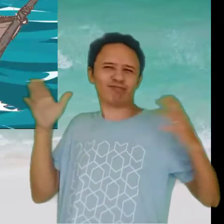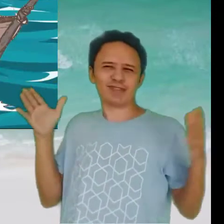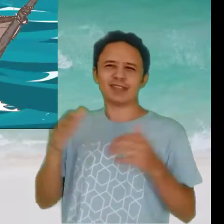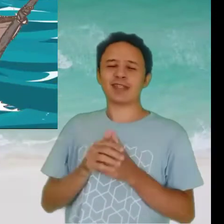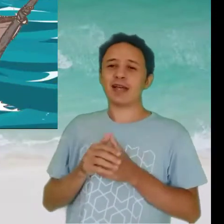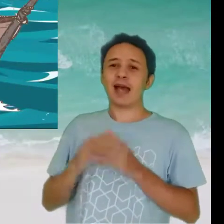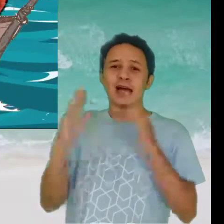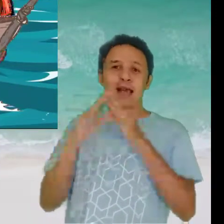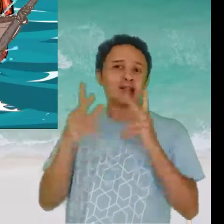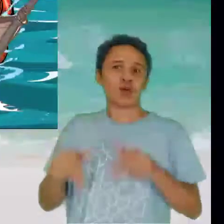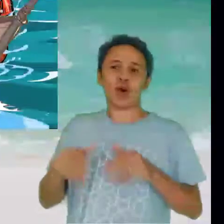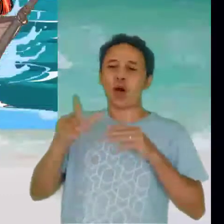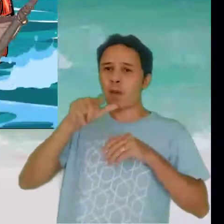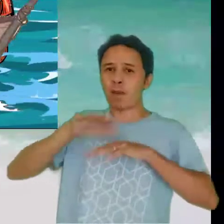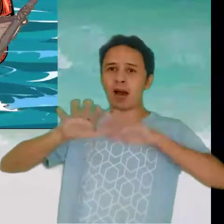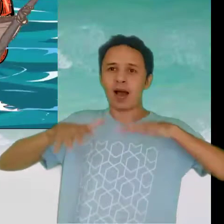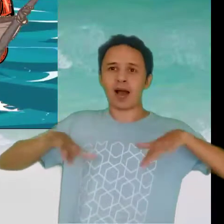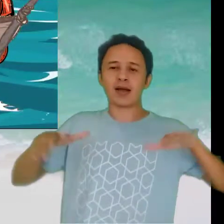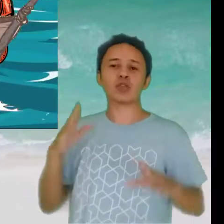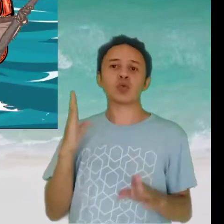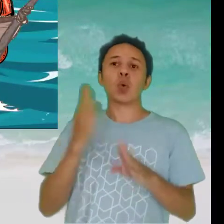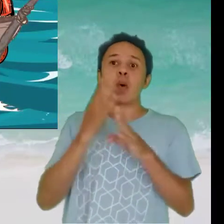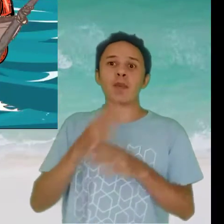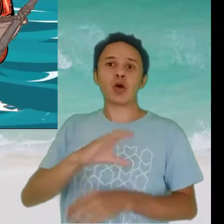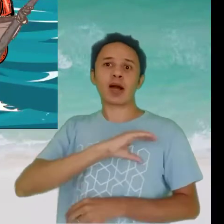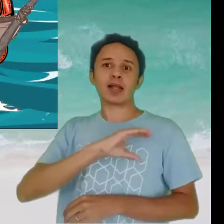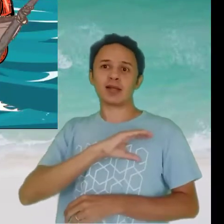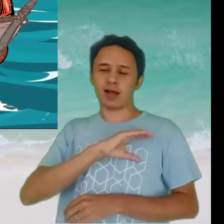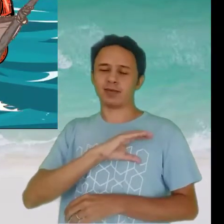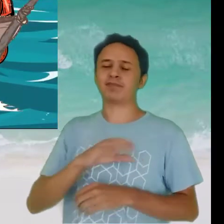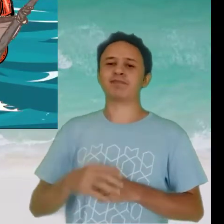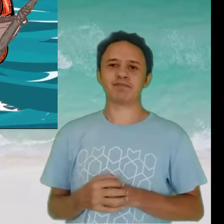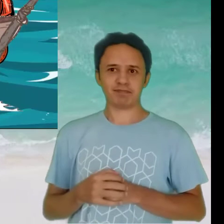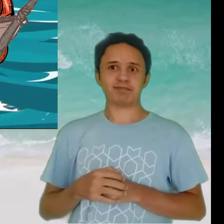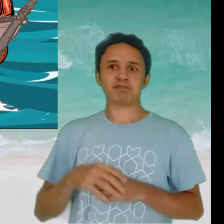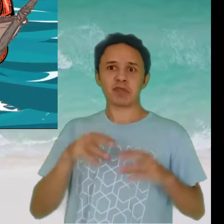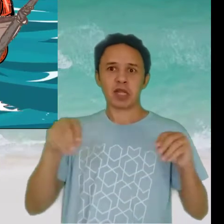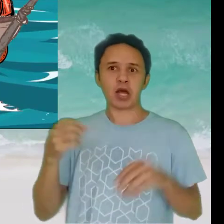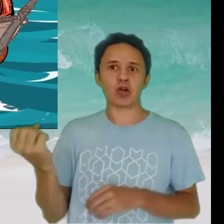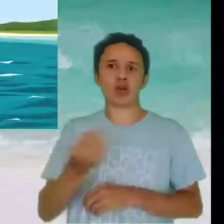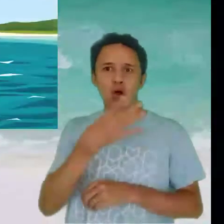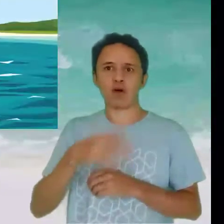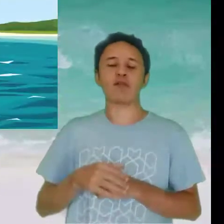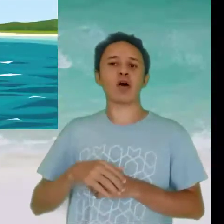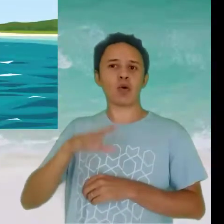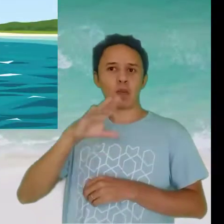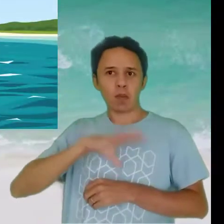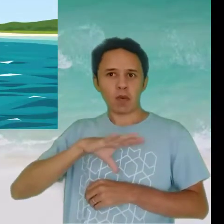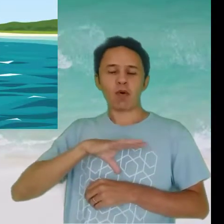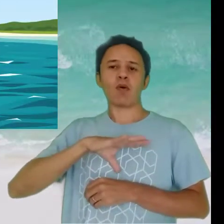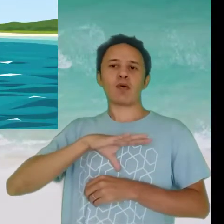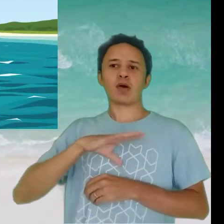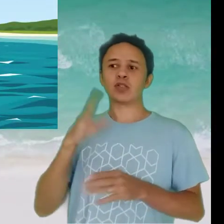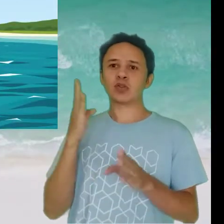A casa deles era o mar. Descobriram o Canadá, a terra nova. Nada de ingleses, isso mesmo. Portugueses